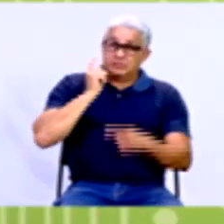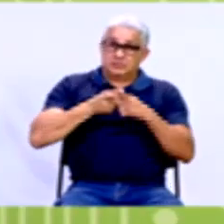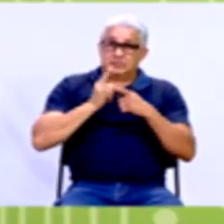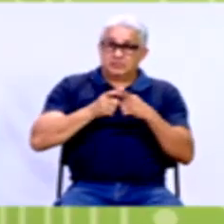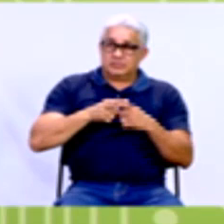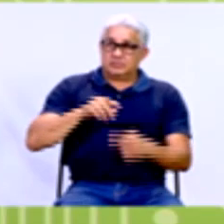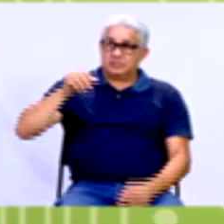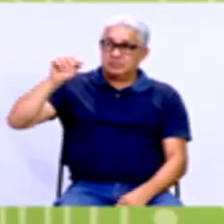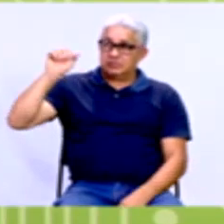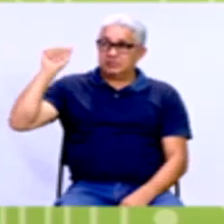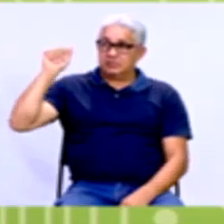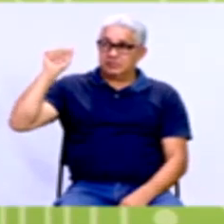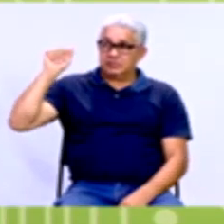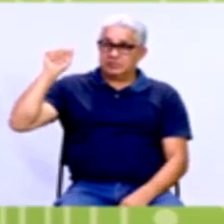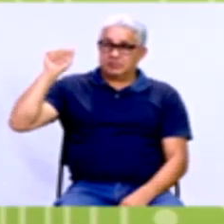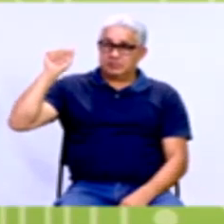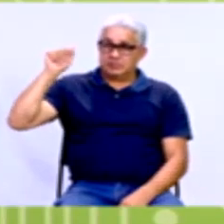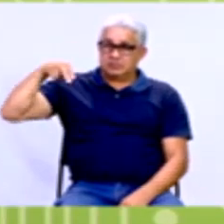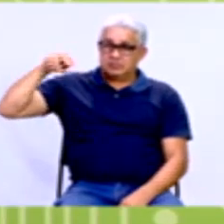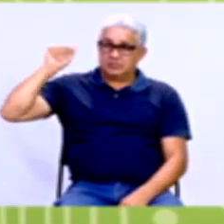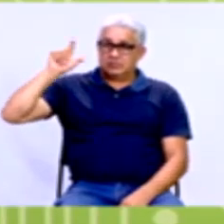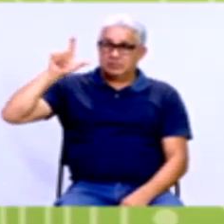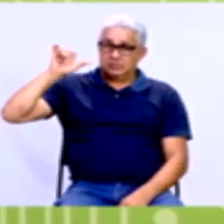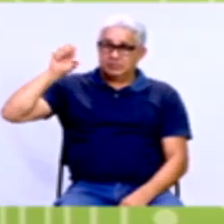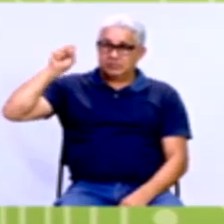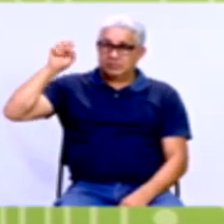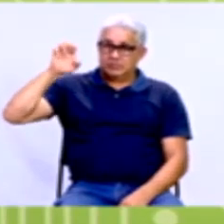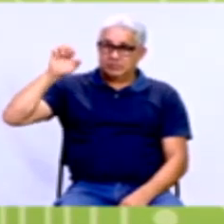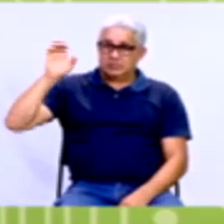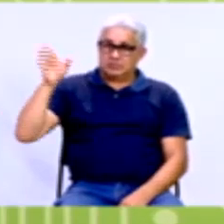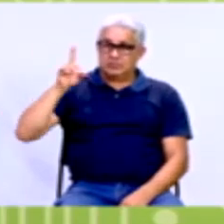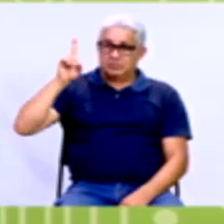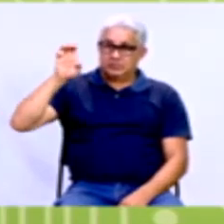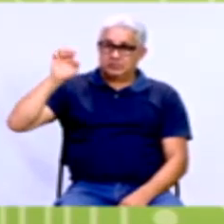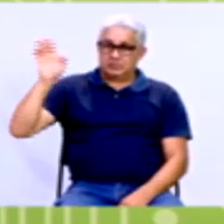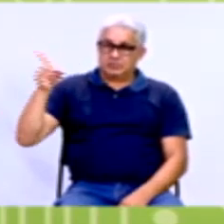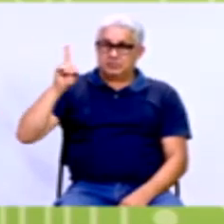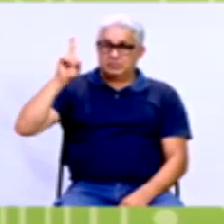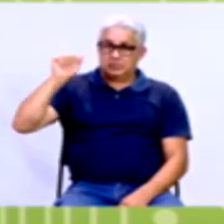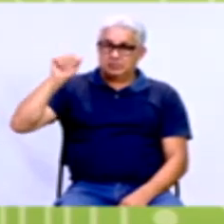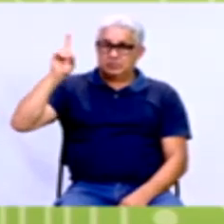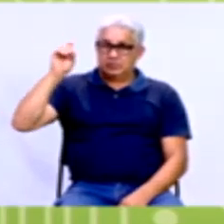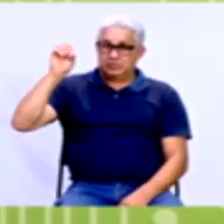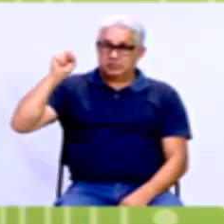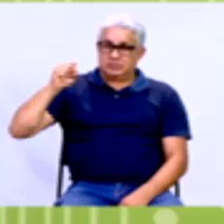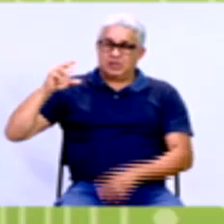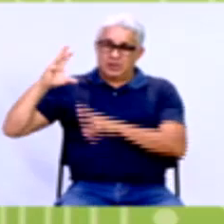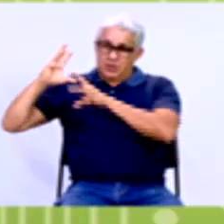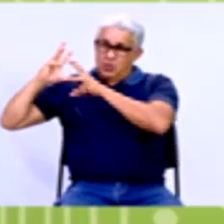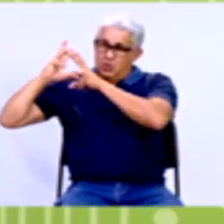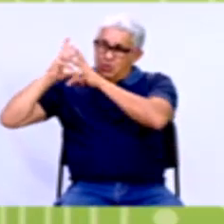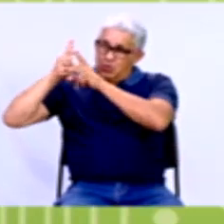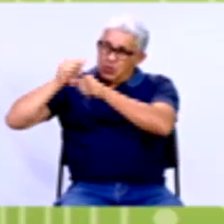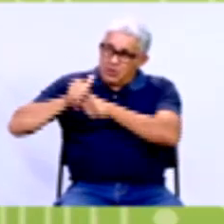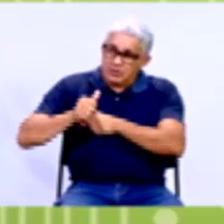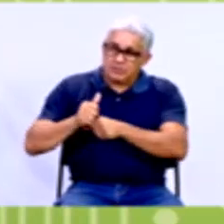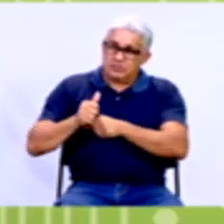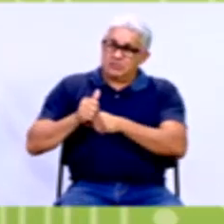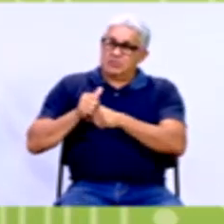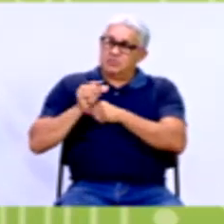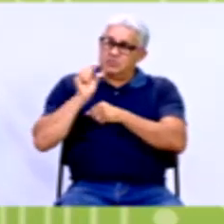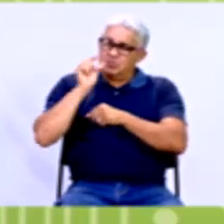porque já é um pouquinho de uma revisão do que a gente começou a ver desde o início da nossa